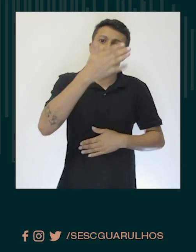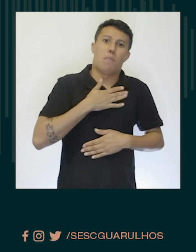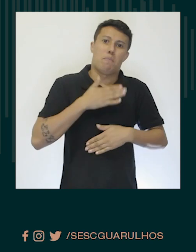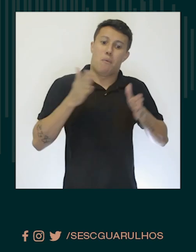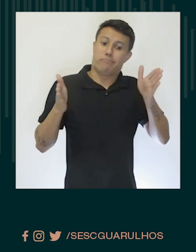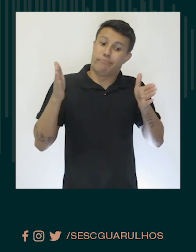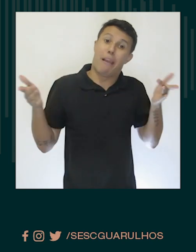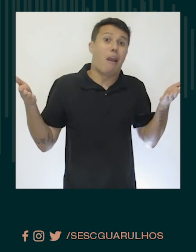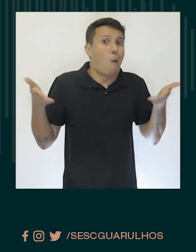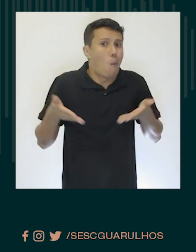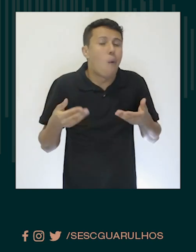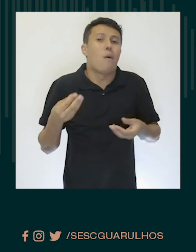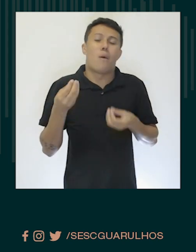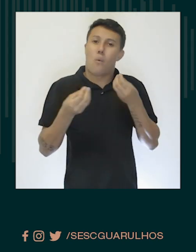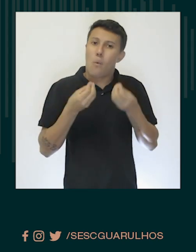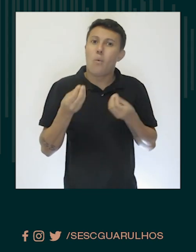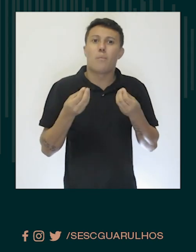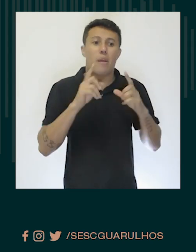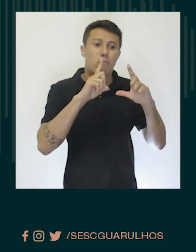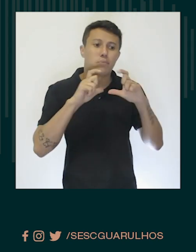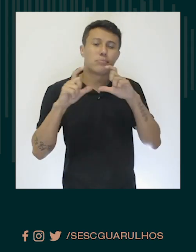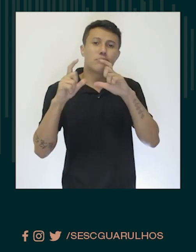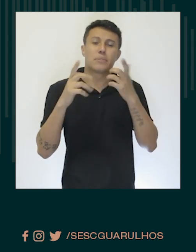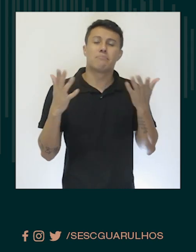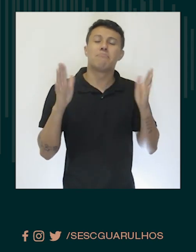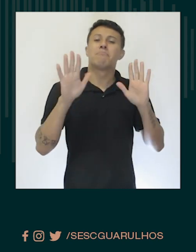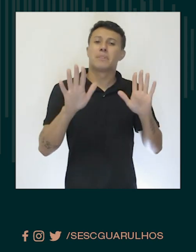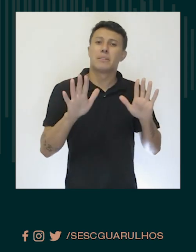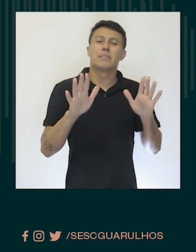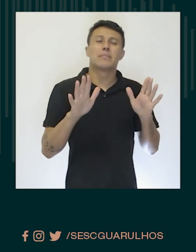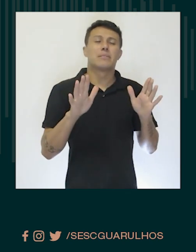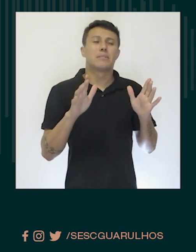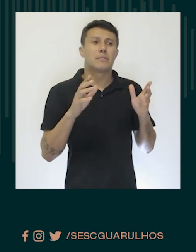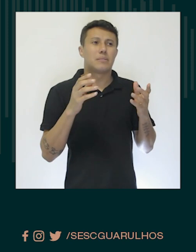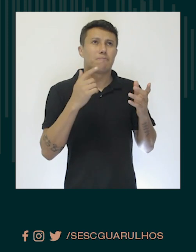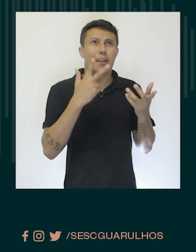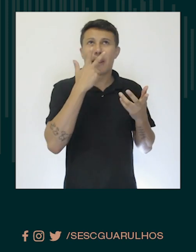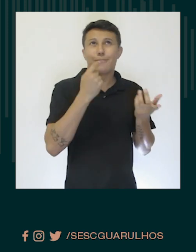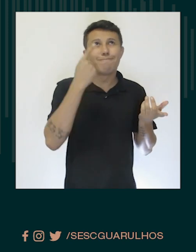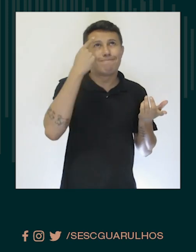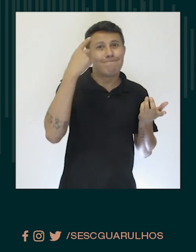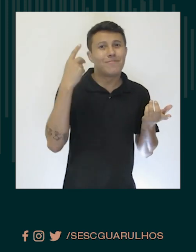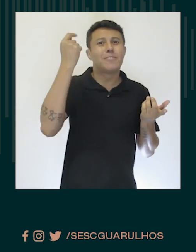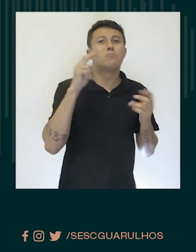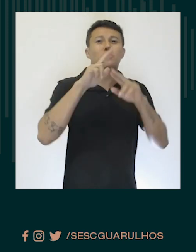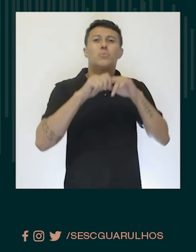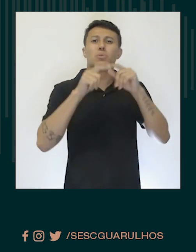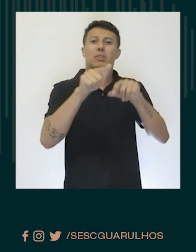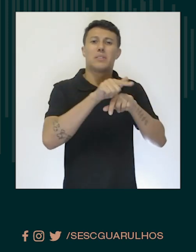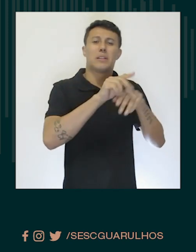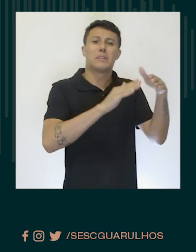com fotografia, tem sido inspirador, porque tanta limitação me fez pensar sobre novas